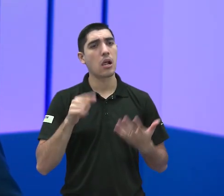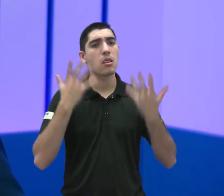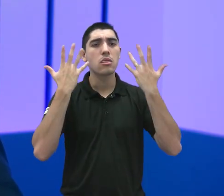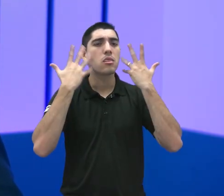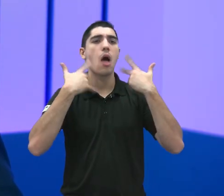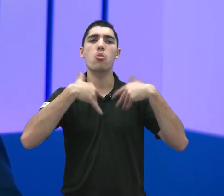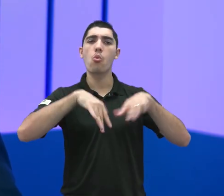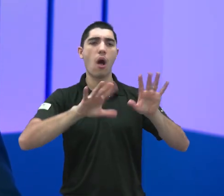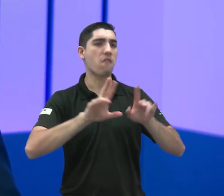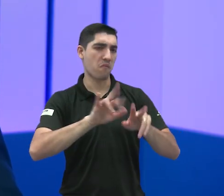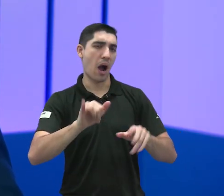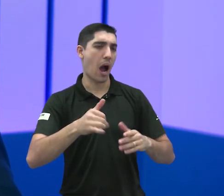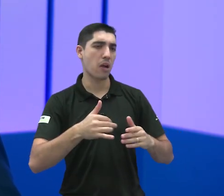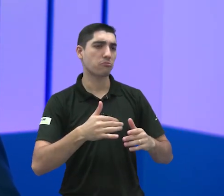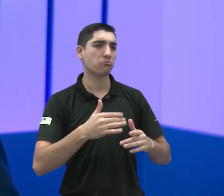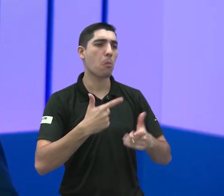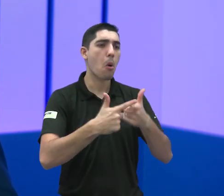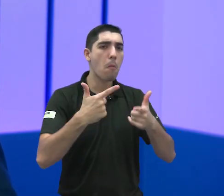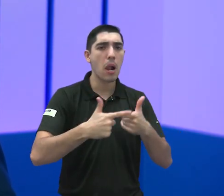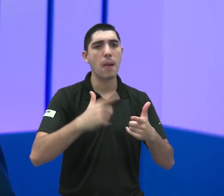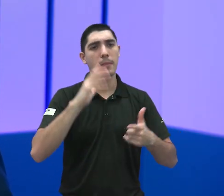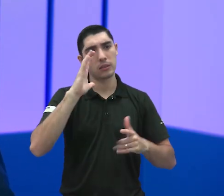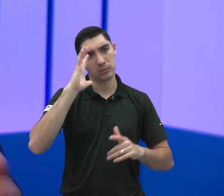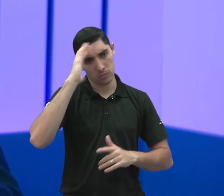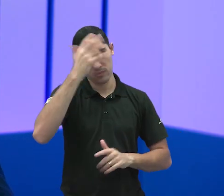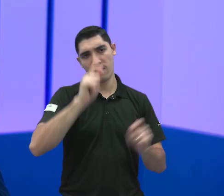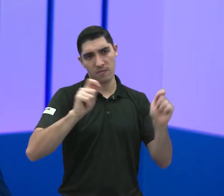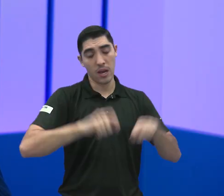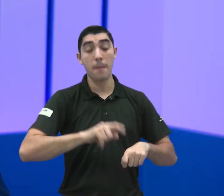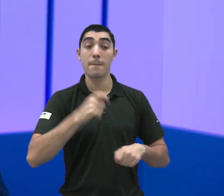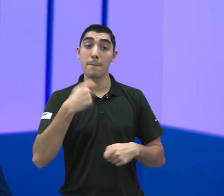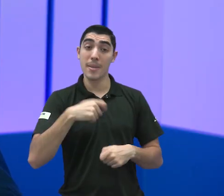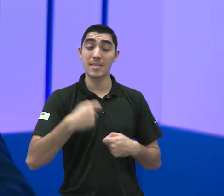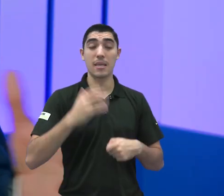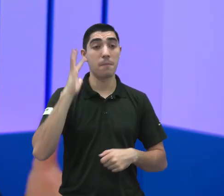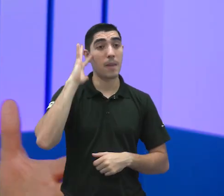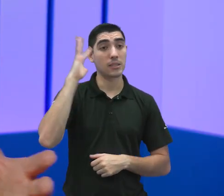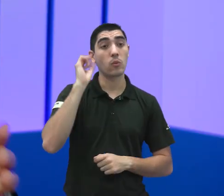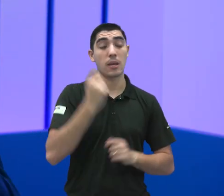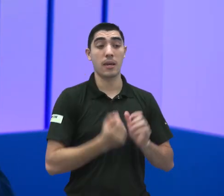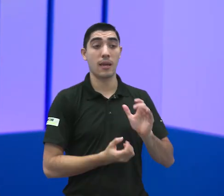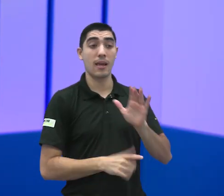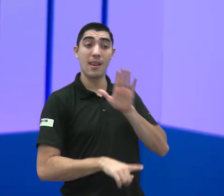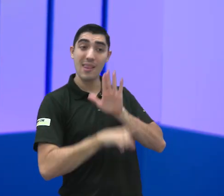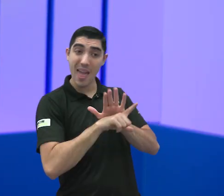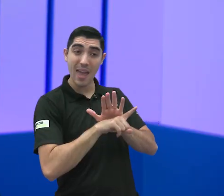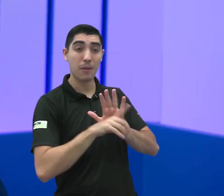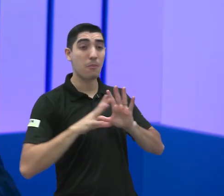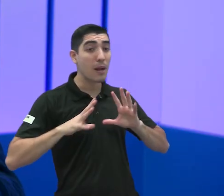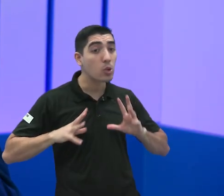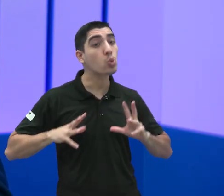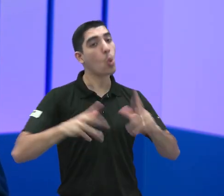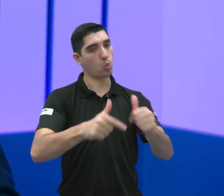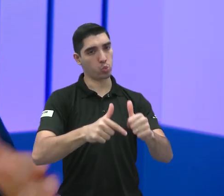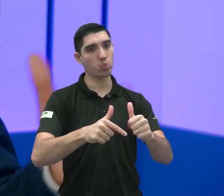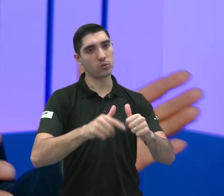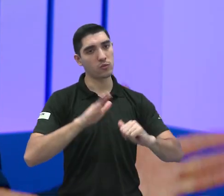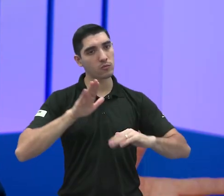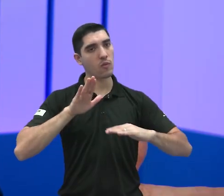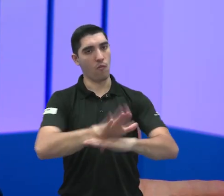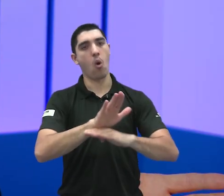naturalmente vão achar a saída. Eu acho que a gente tem que se preocupar com políticas universais para todos que realmente funcionem e